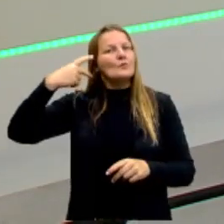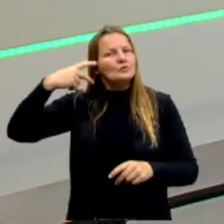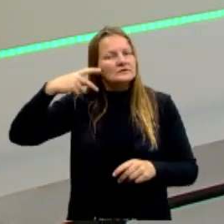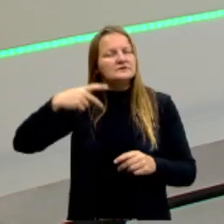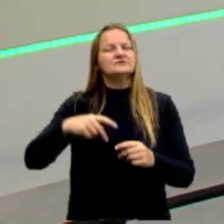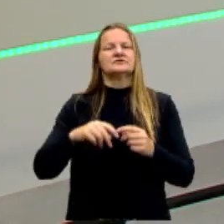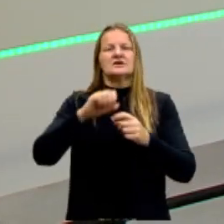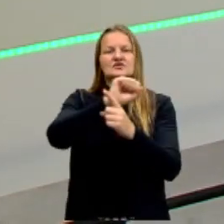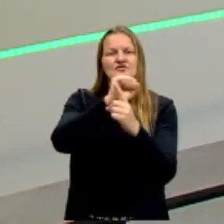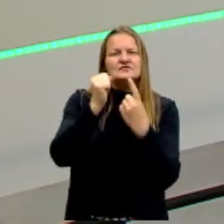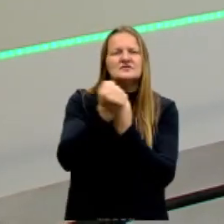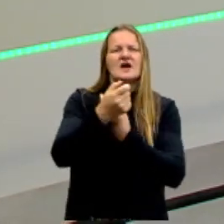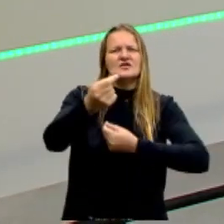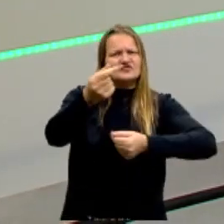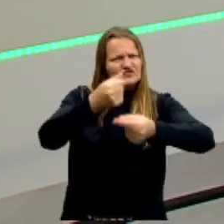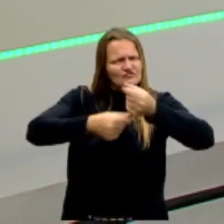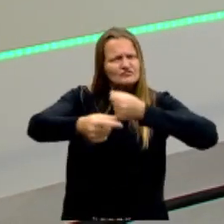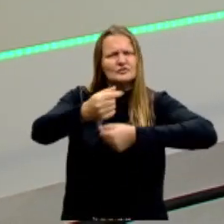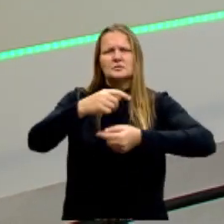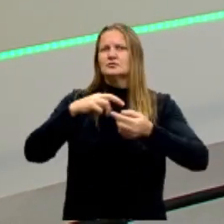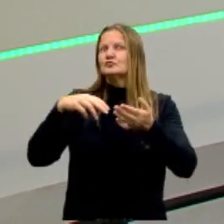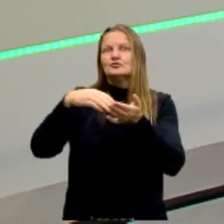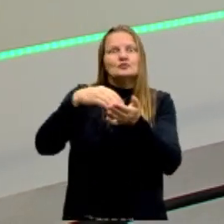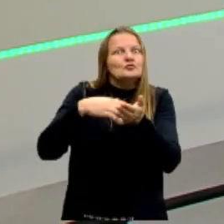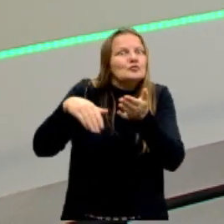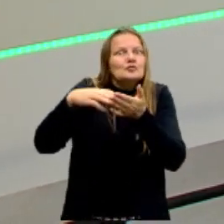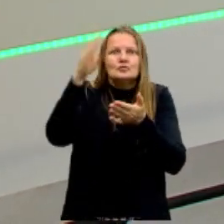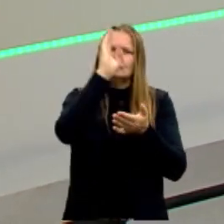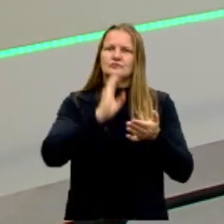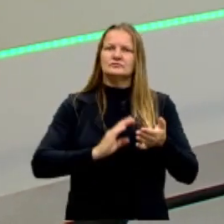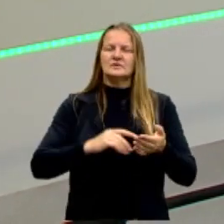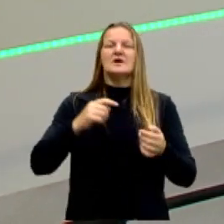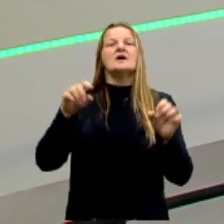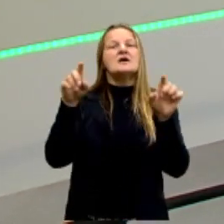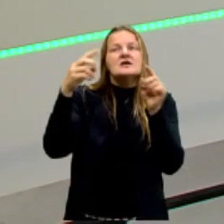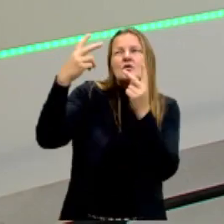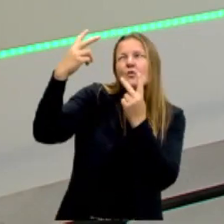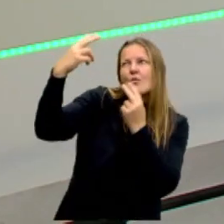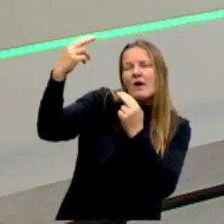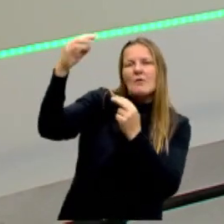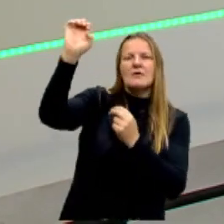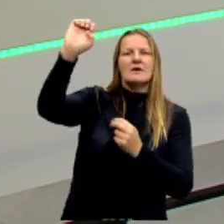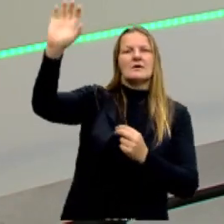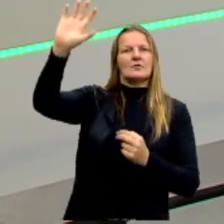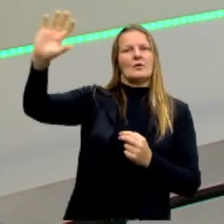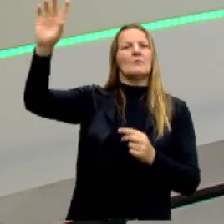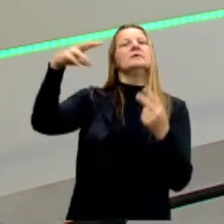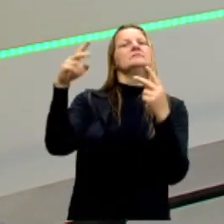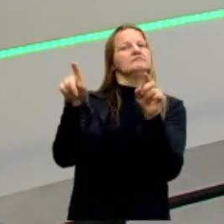sociais econômicas tudo estava acontecendo assim como lá na Europa certo